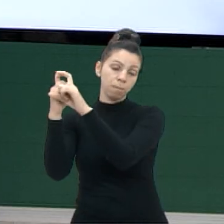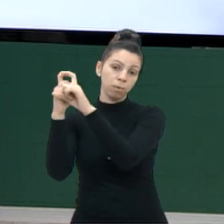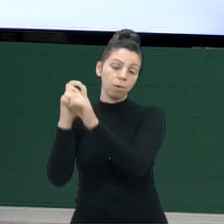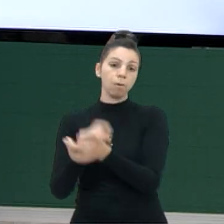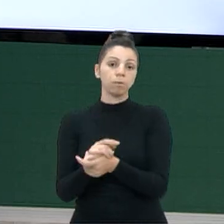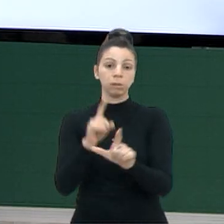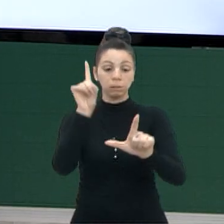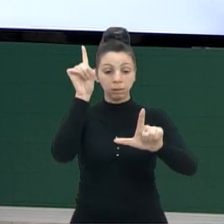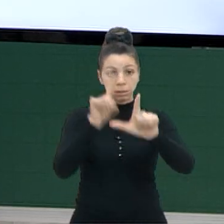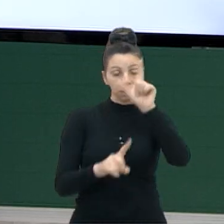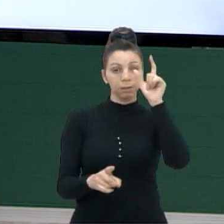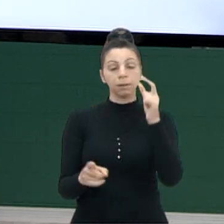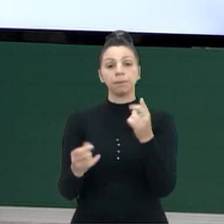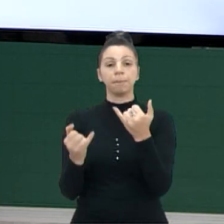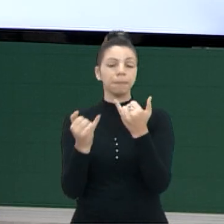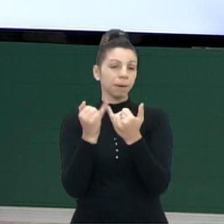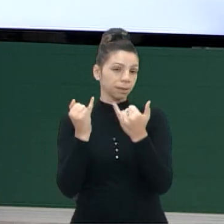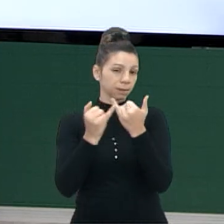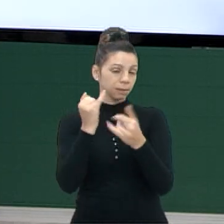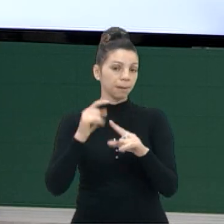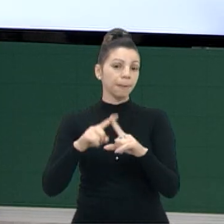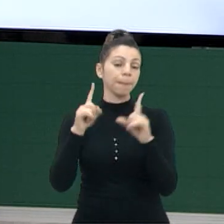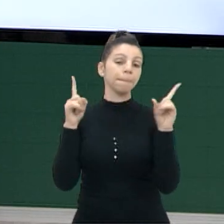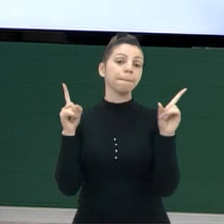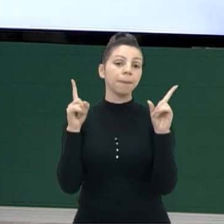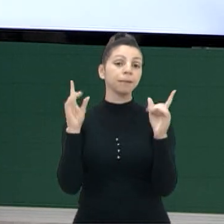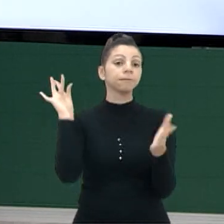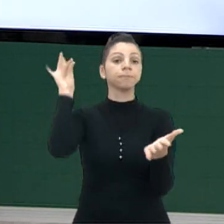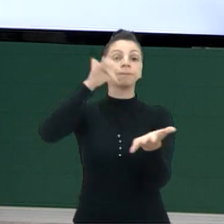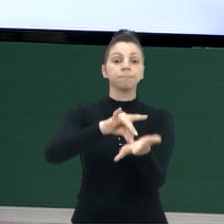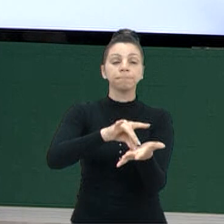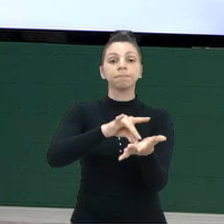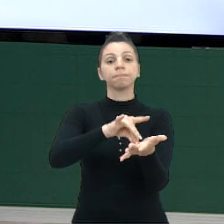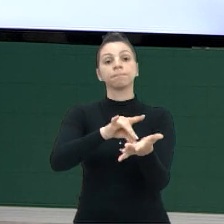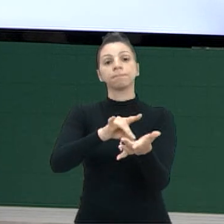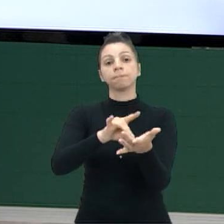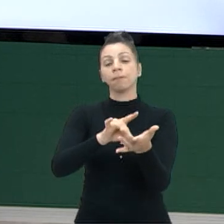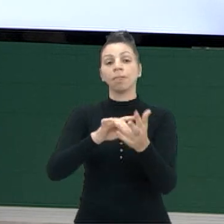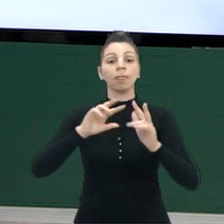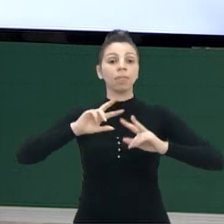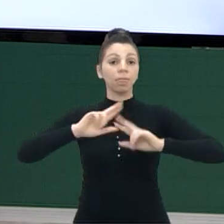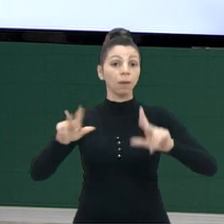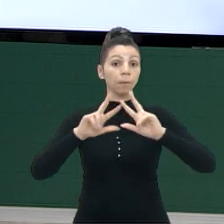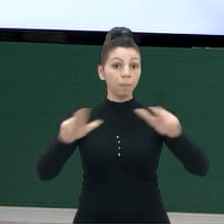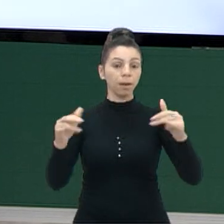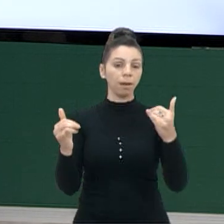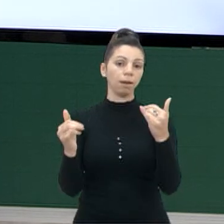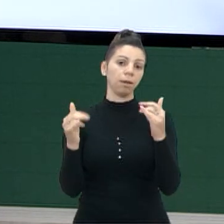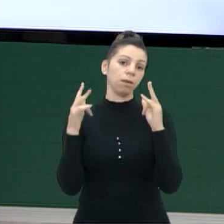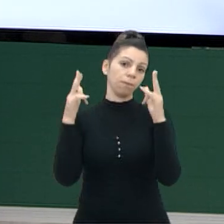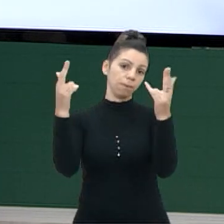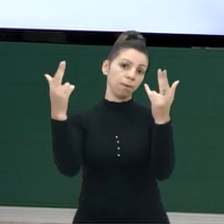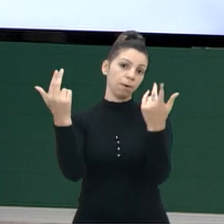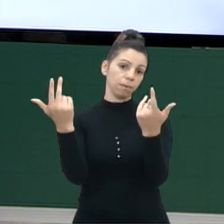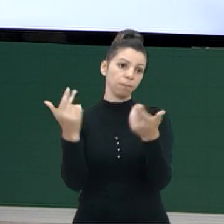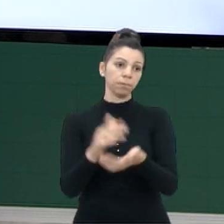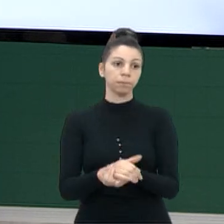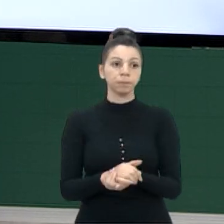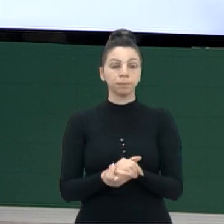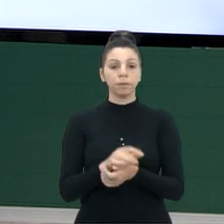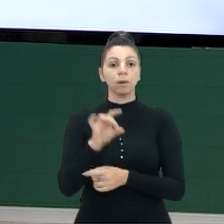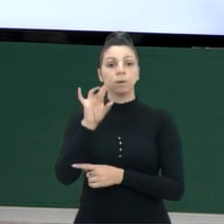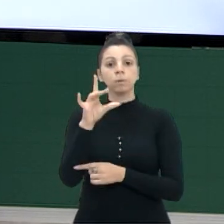letras parecidas, né? Mas na realidade eles não são semelhantes. Na realidade eu só tenho a parte